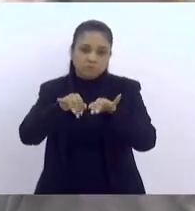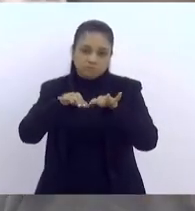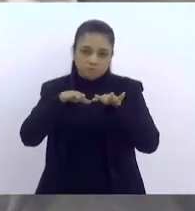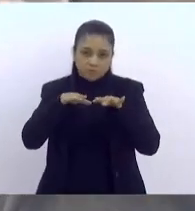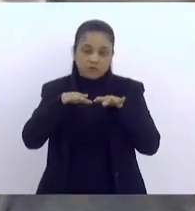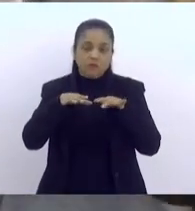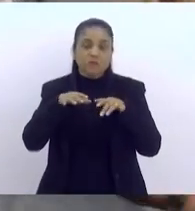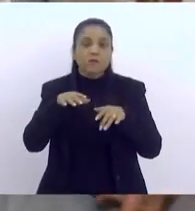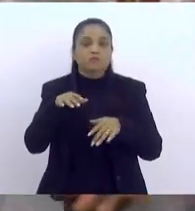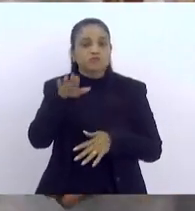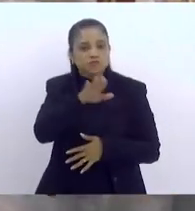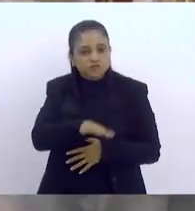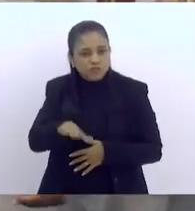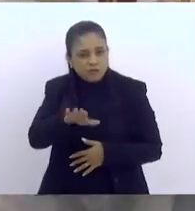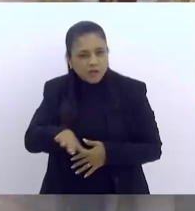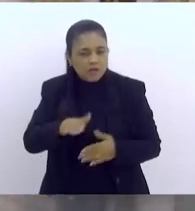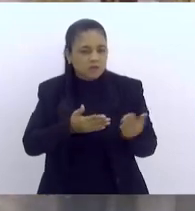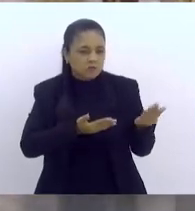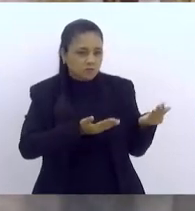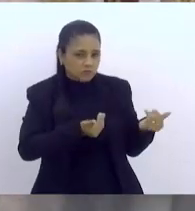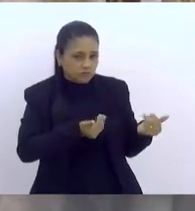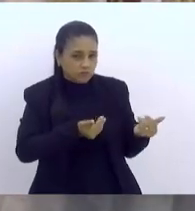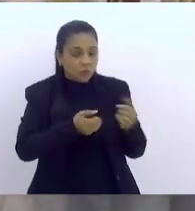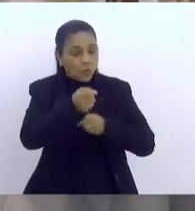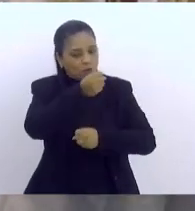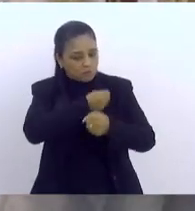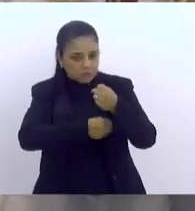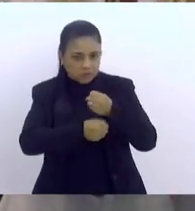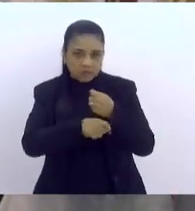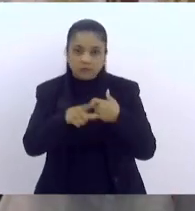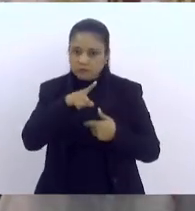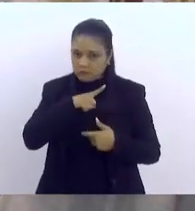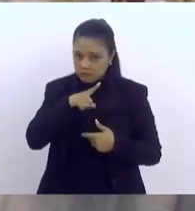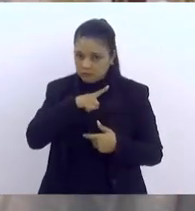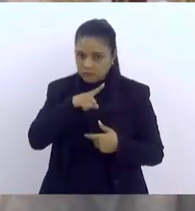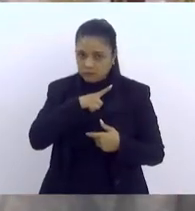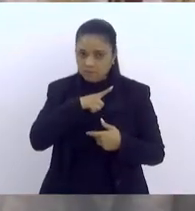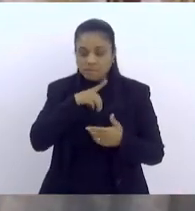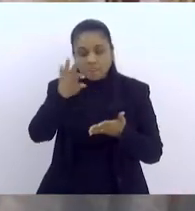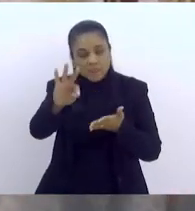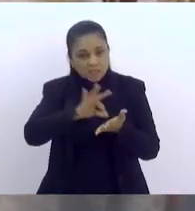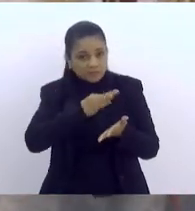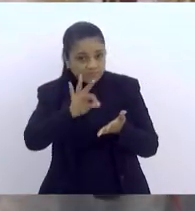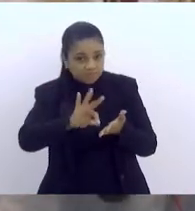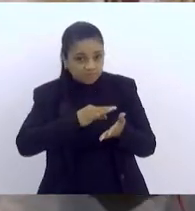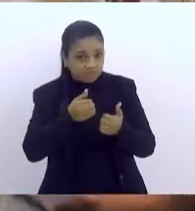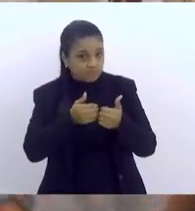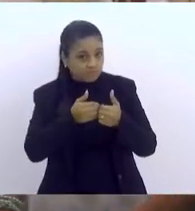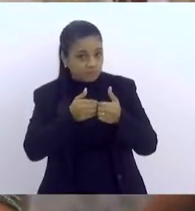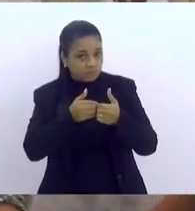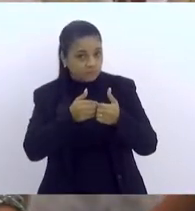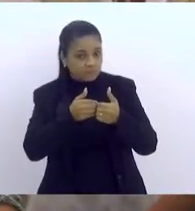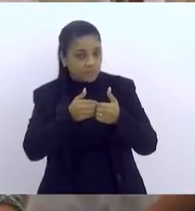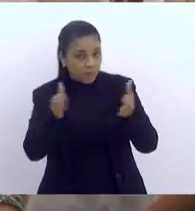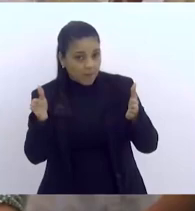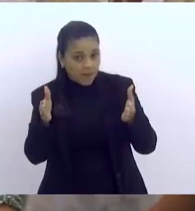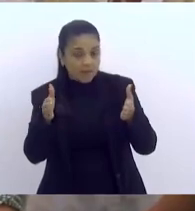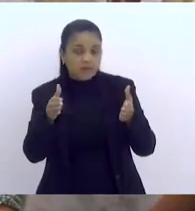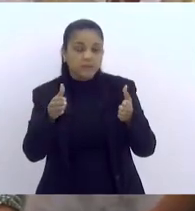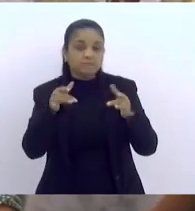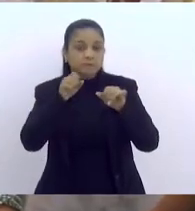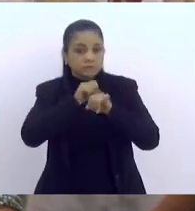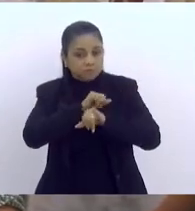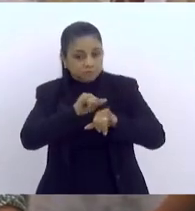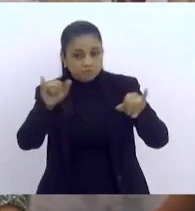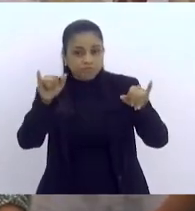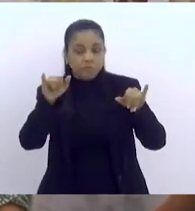mirins, juvenis, que nós tivemos no ano passado, e nós estamos com as inscrições abertas. Eu queria fazer uma explanação para alguns